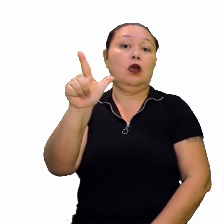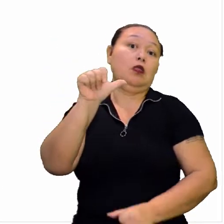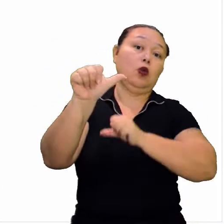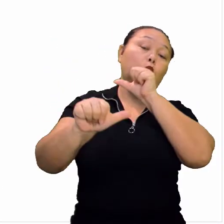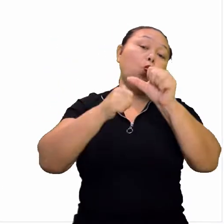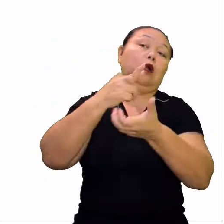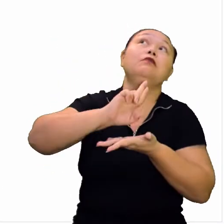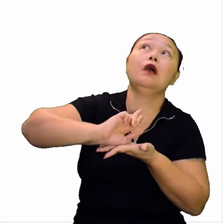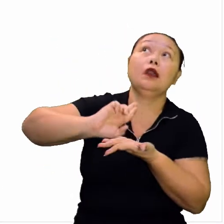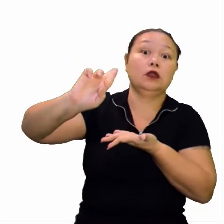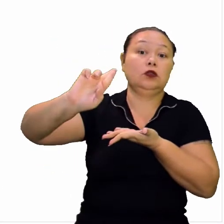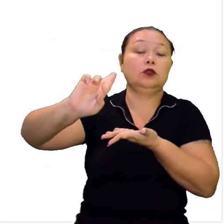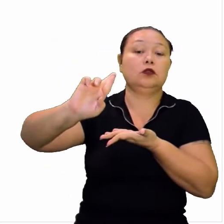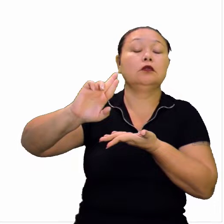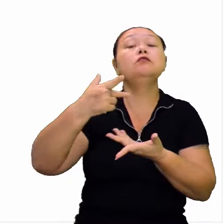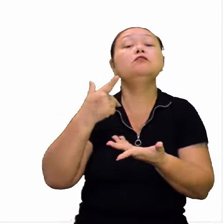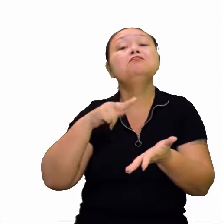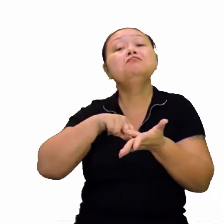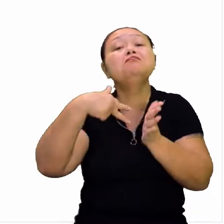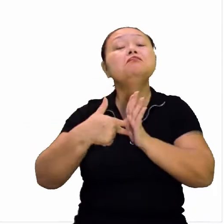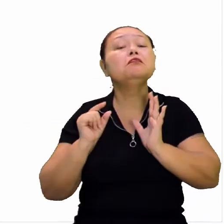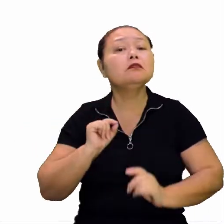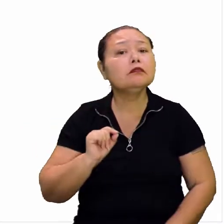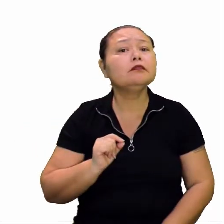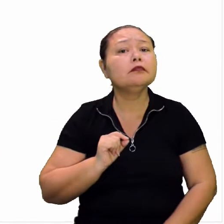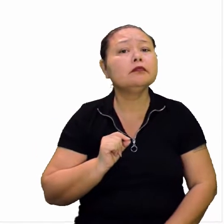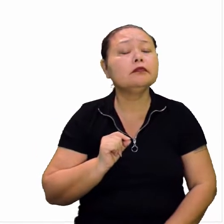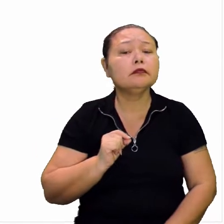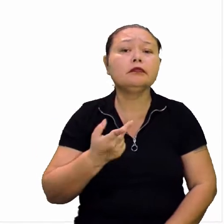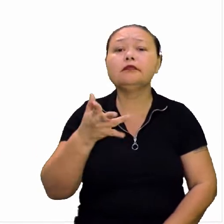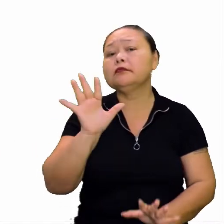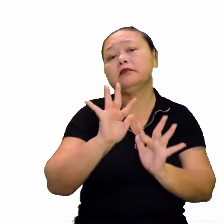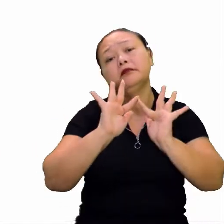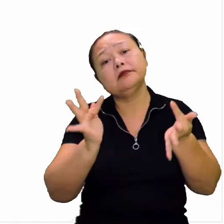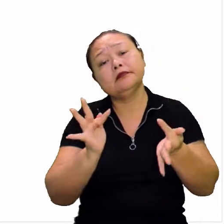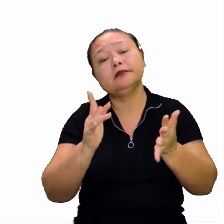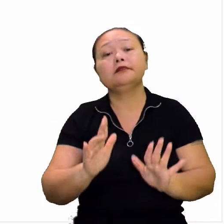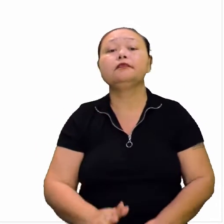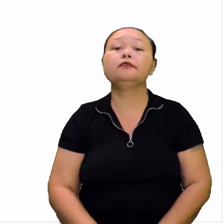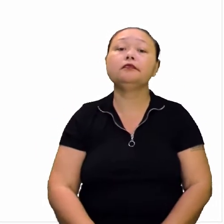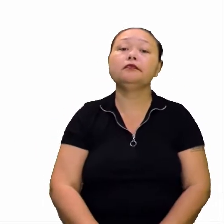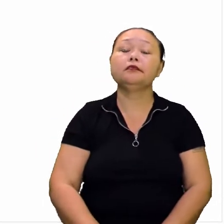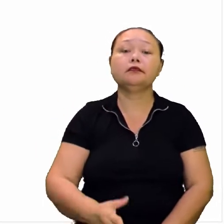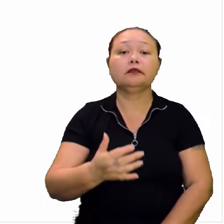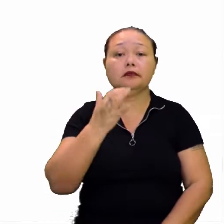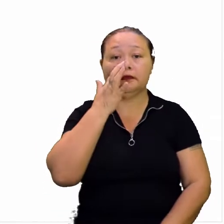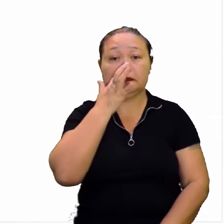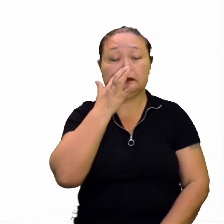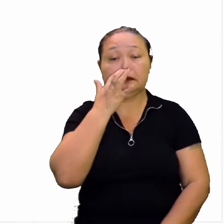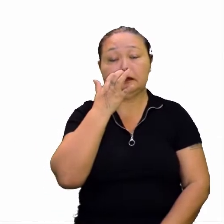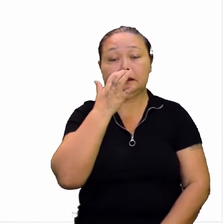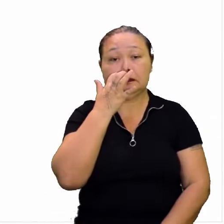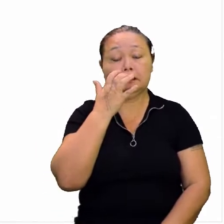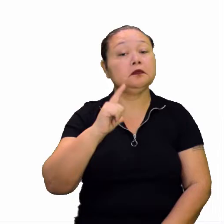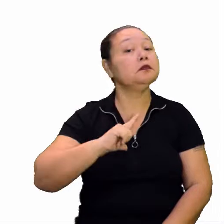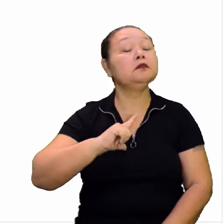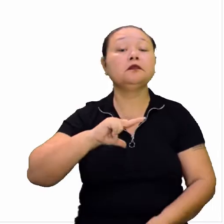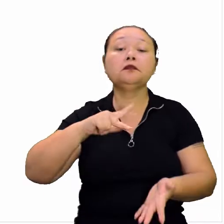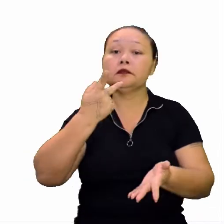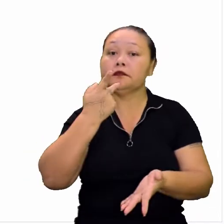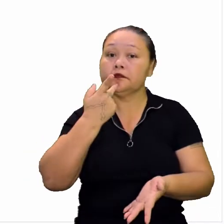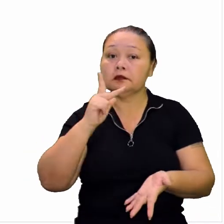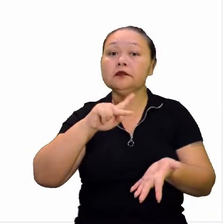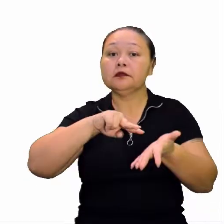troca. O que eu quero dizer? É muito simples. Vem para mim. Eu quero dizer o